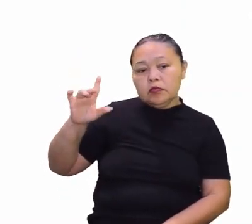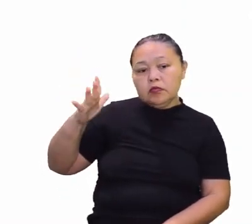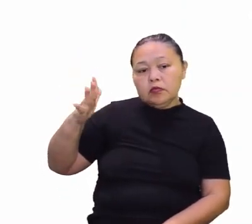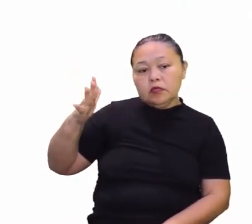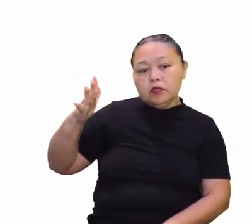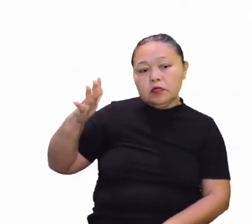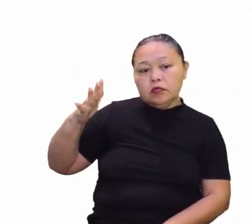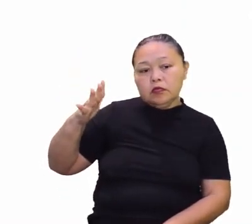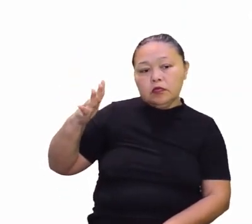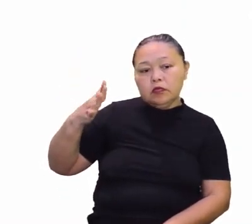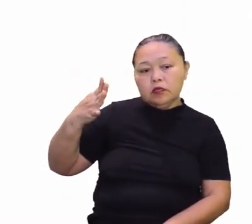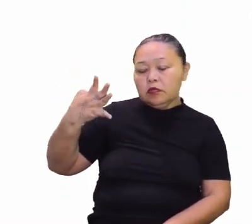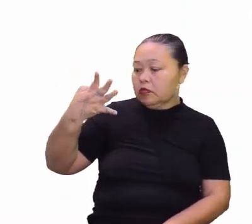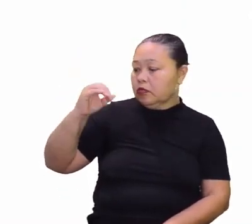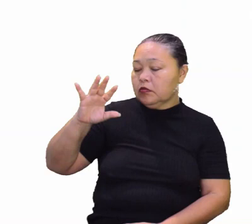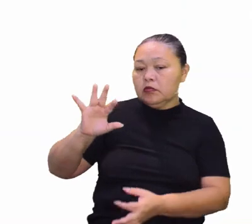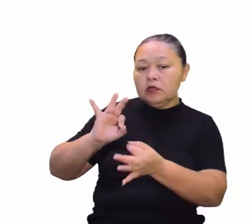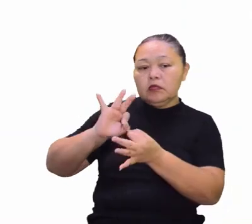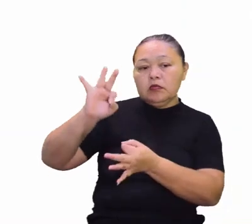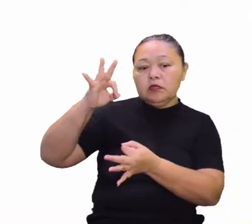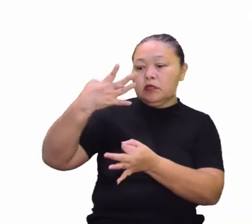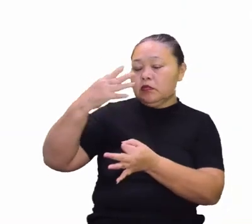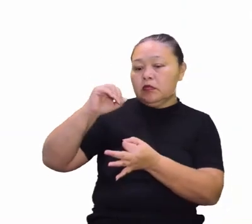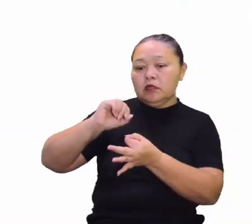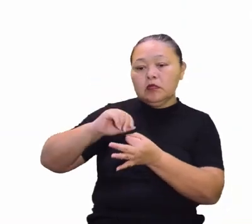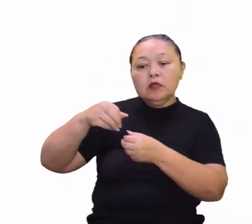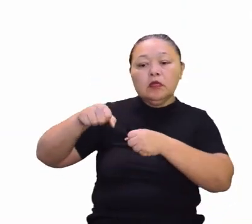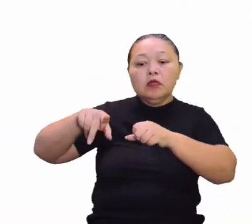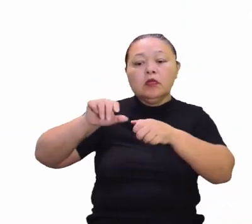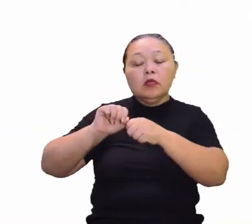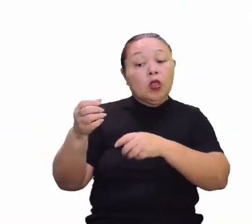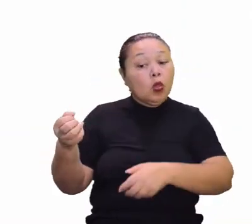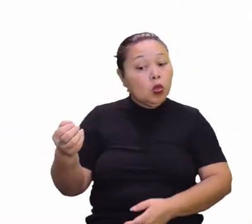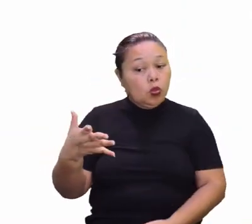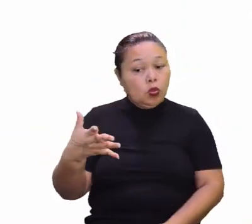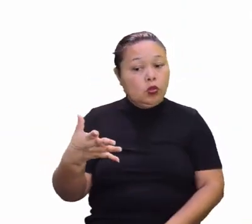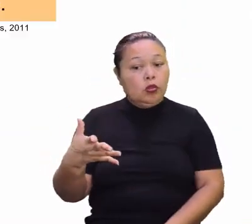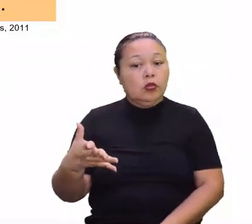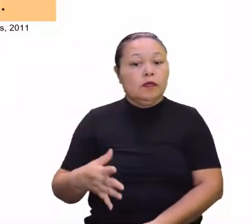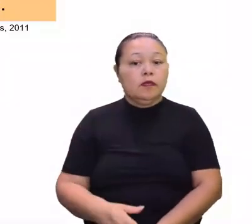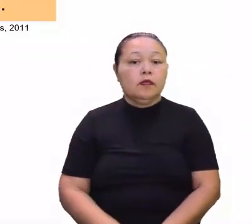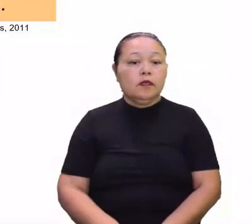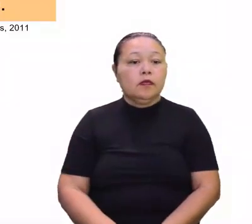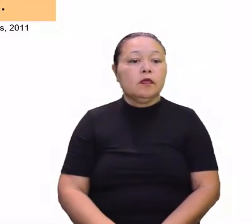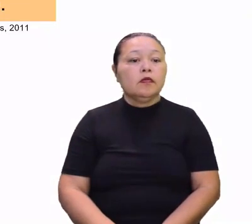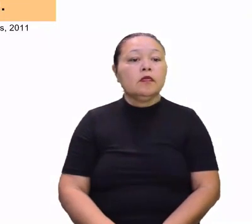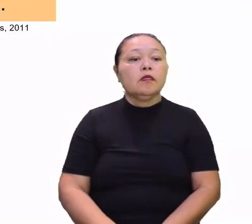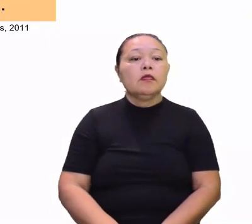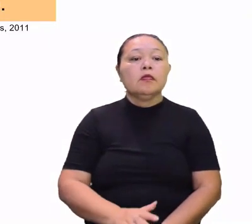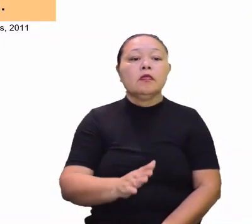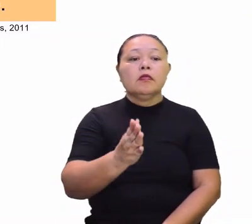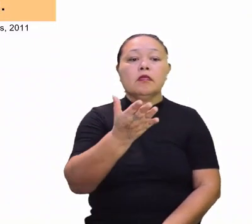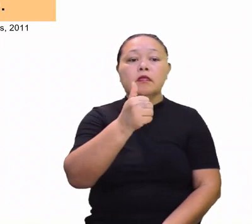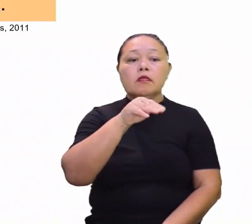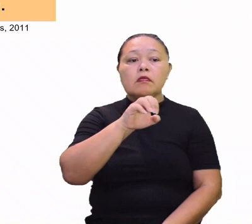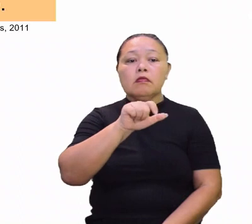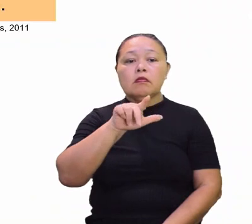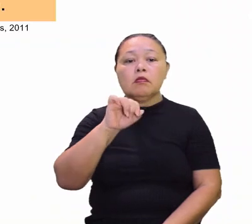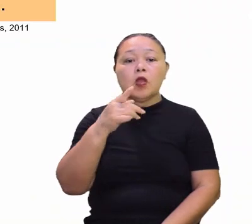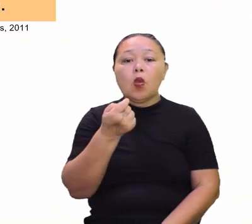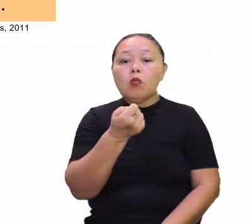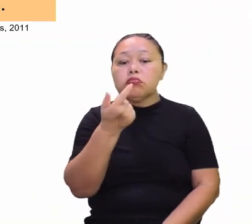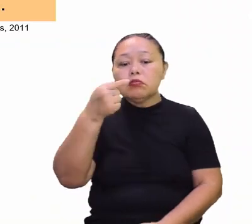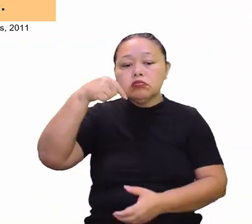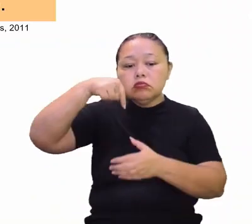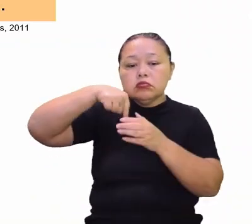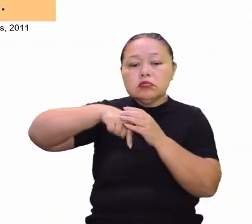mais ou menos até 40 centímetros. E é um solo novo, né? É um solo novo. E o cambissolo, ele é